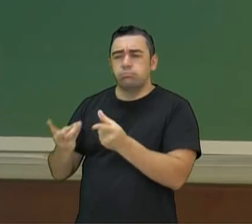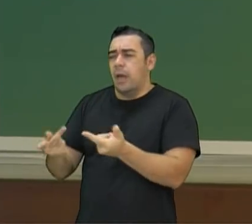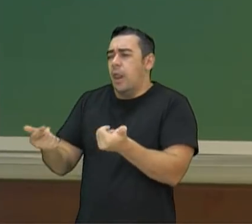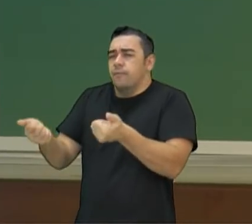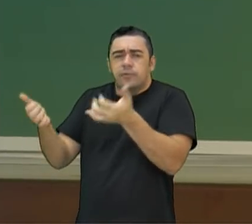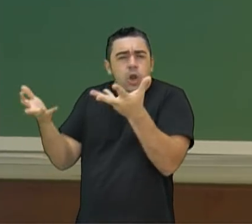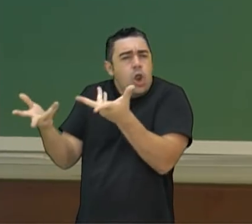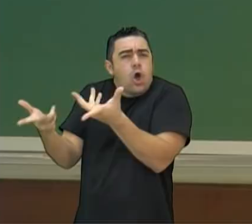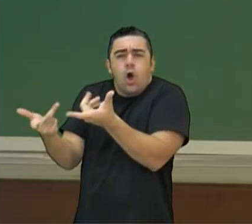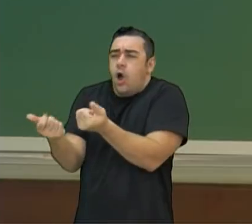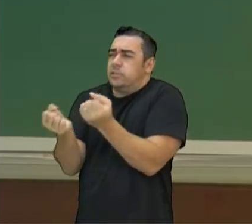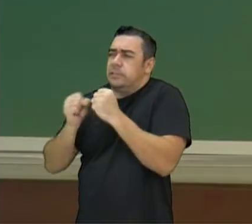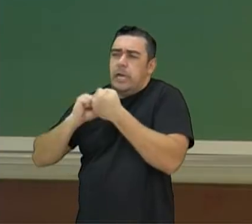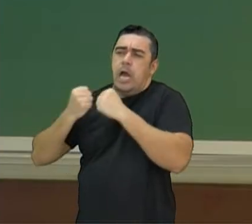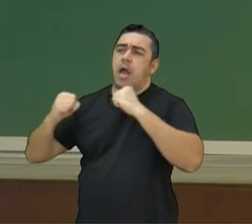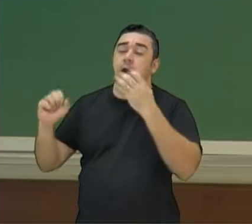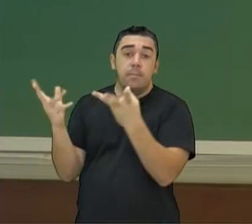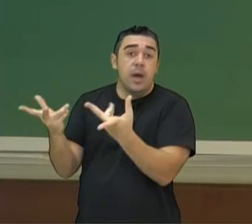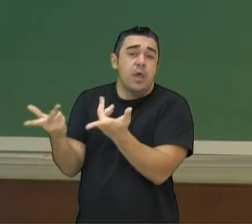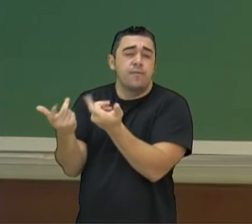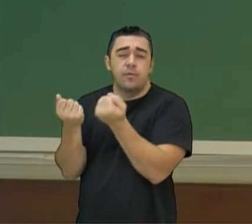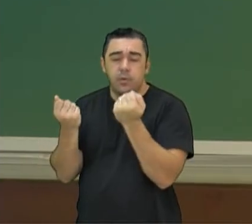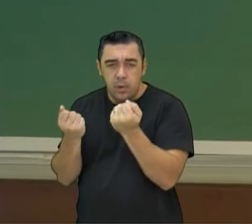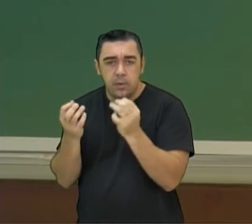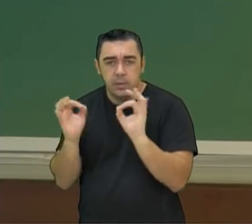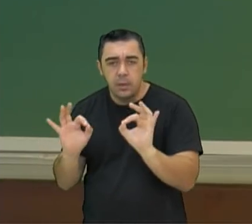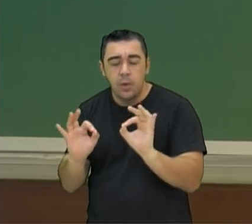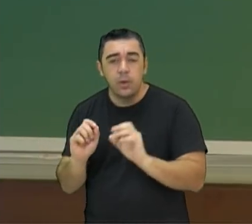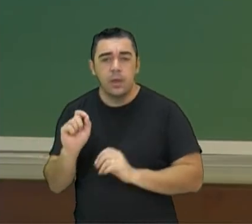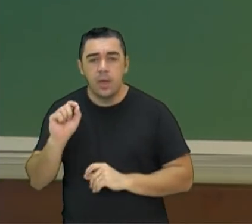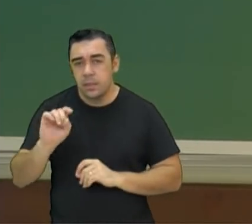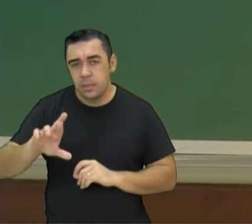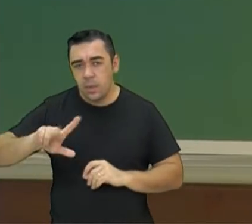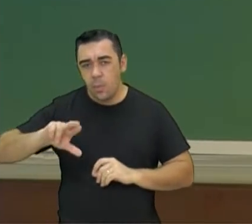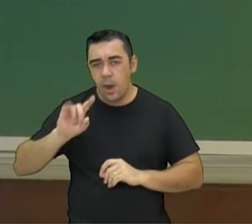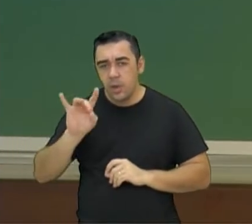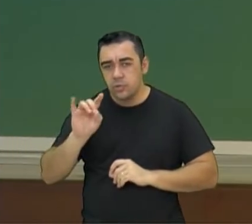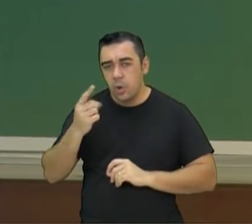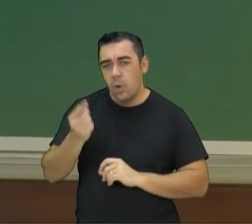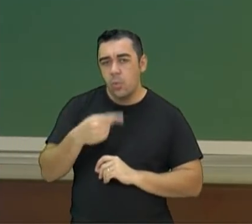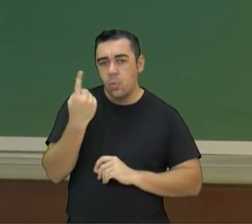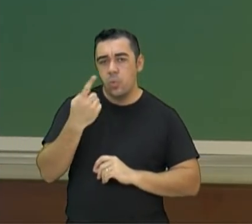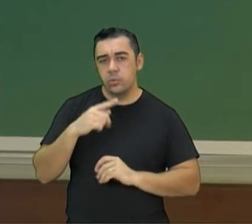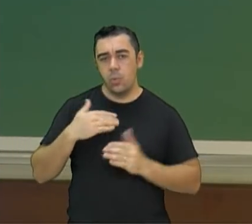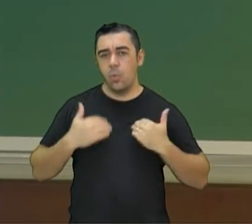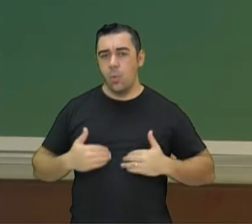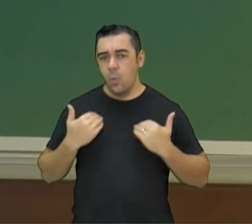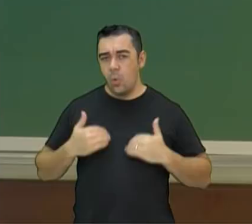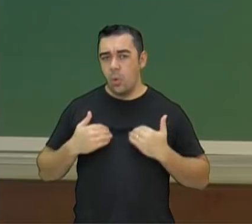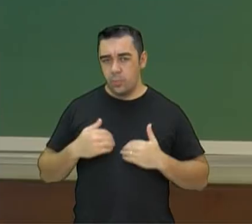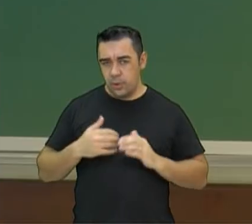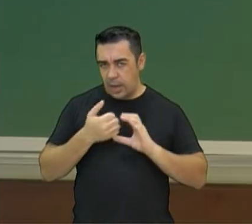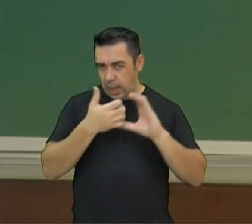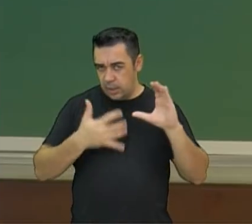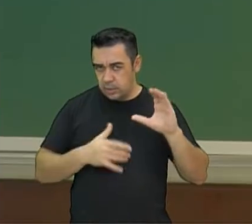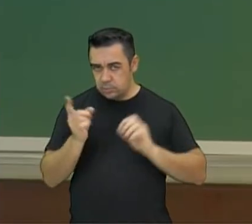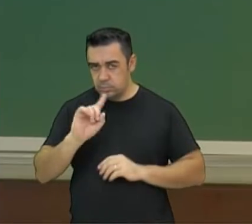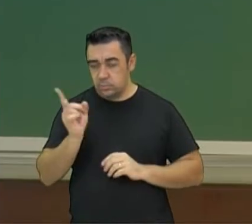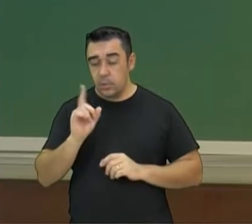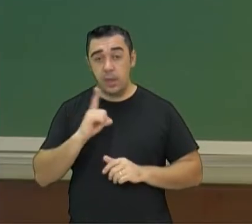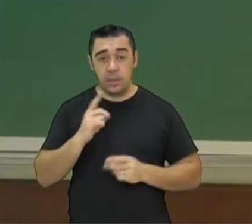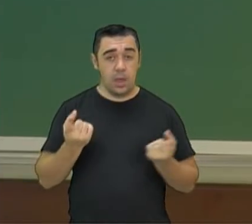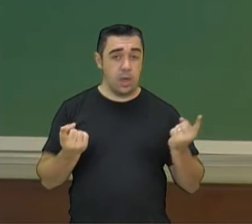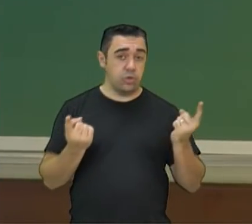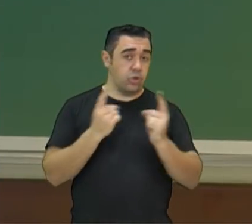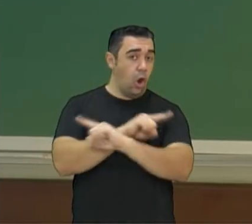mulher, né? Estou supervalorizando aí e não tratando apenas de um aspecto da condição física dela, muito possivelmente. Então vejam que a